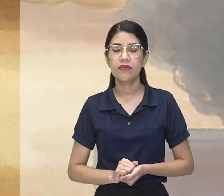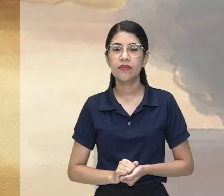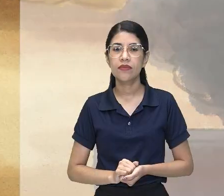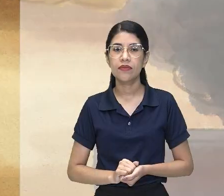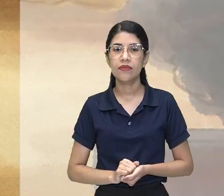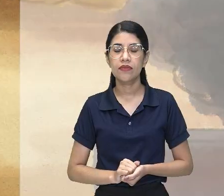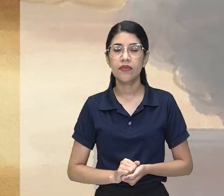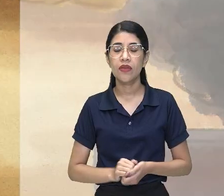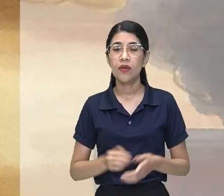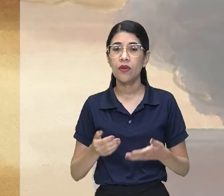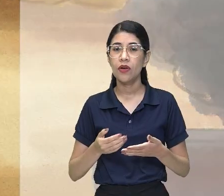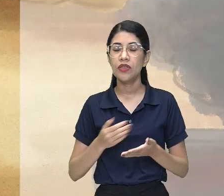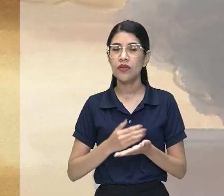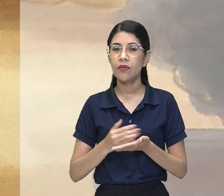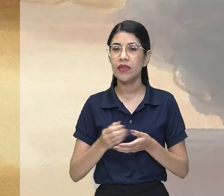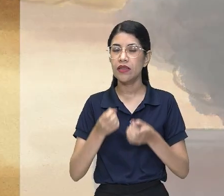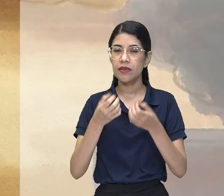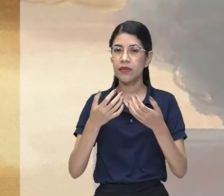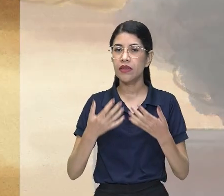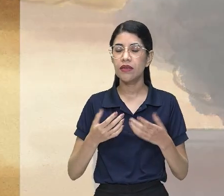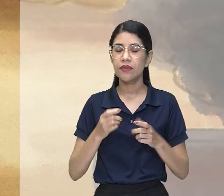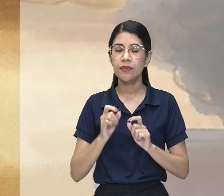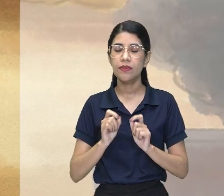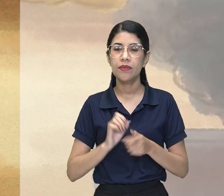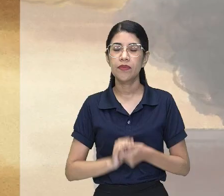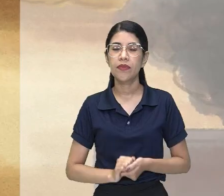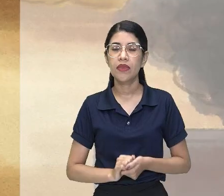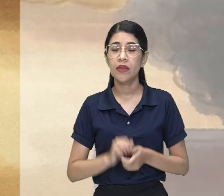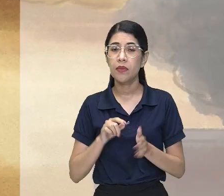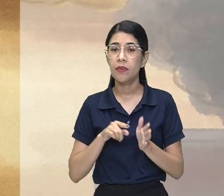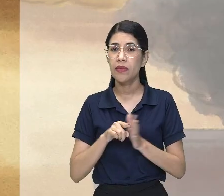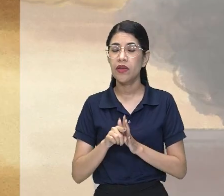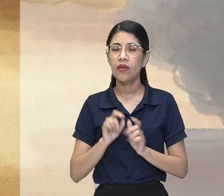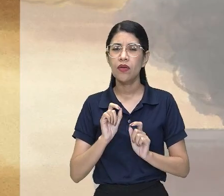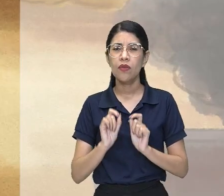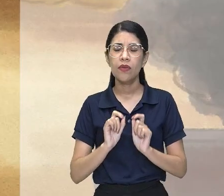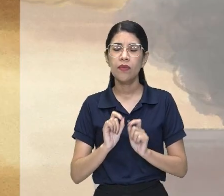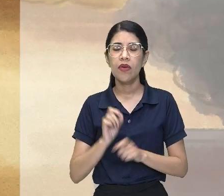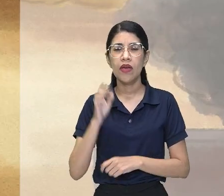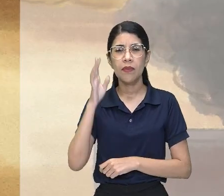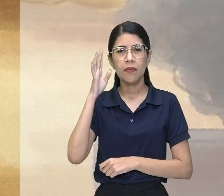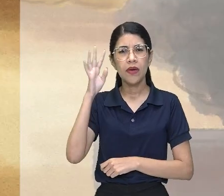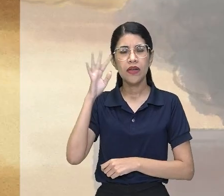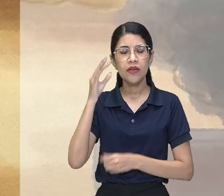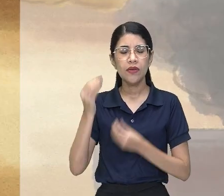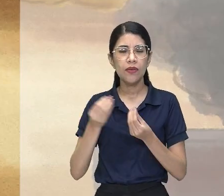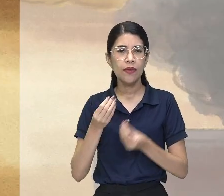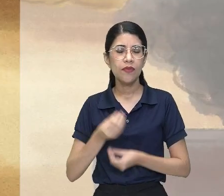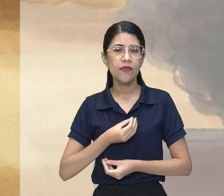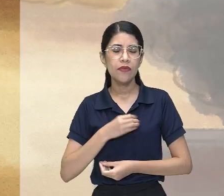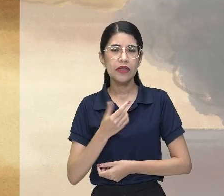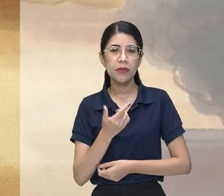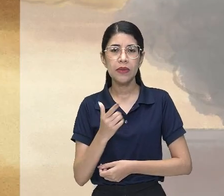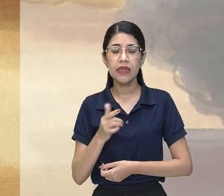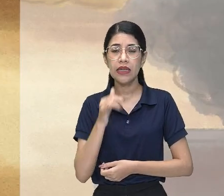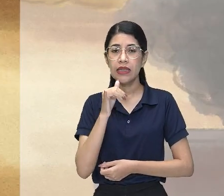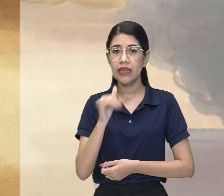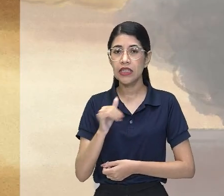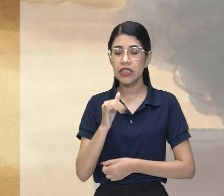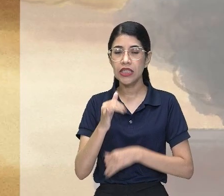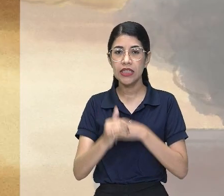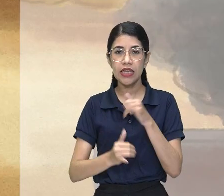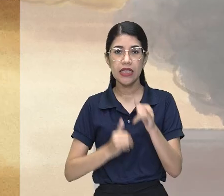Então, hoje nós vamos começar a nossa aula com uma perguntinha. Como vocês imaginam que seria viver sem eletricidade, internet